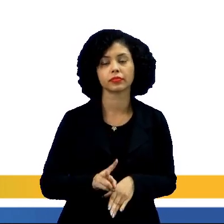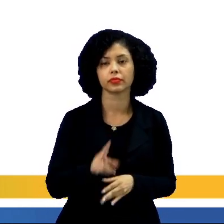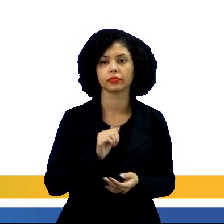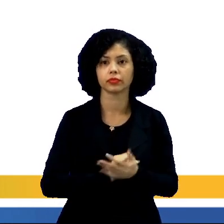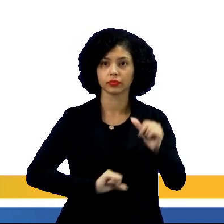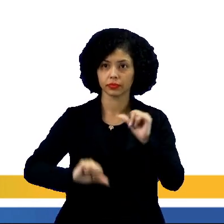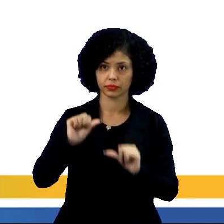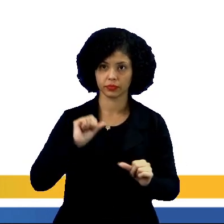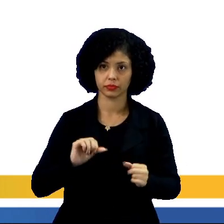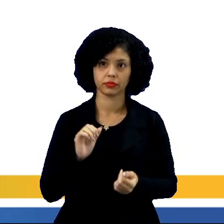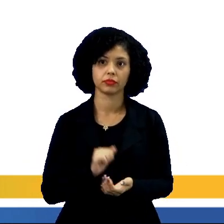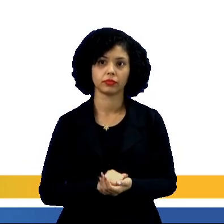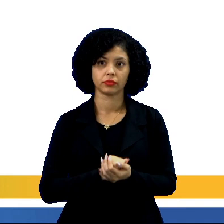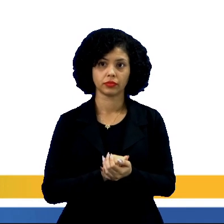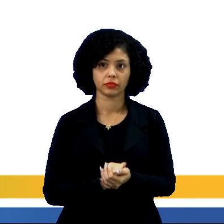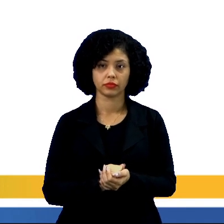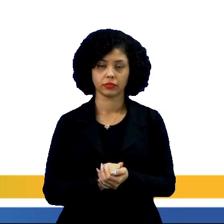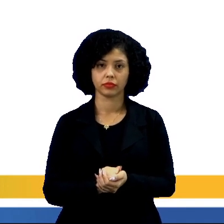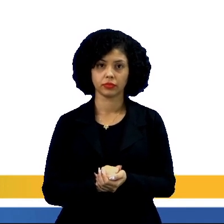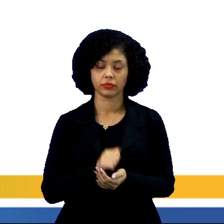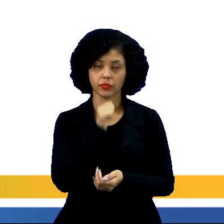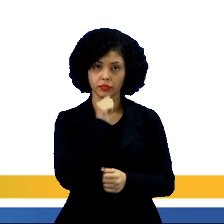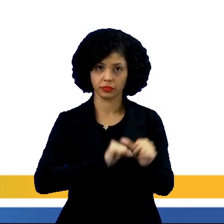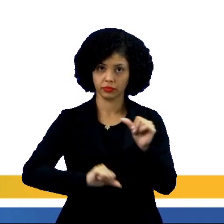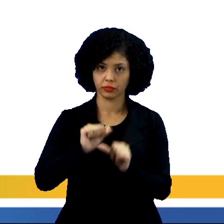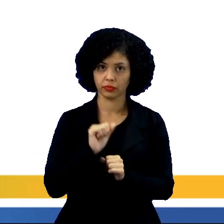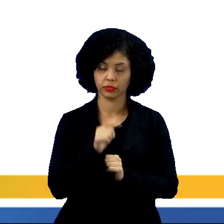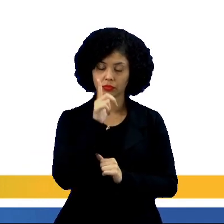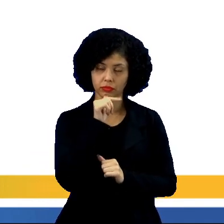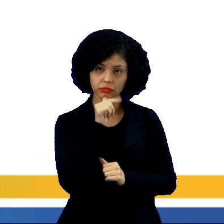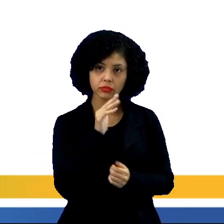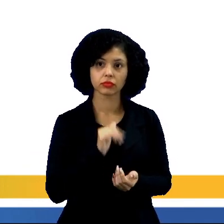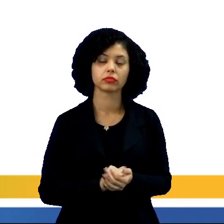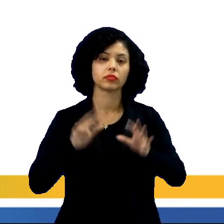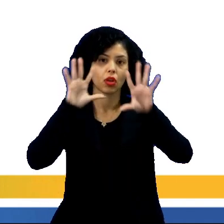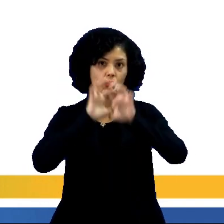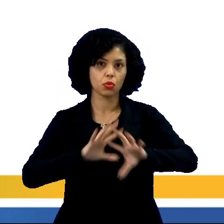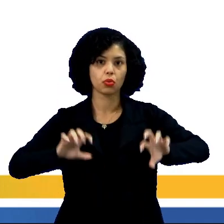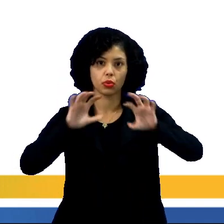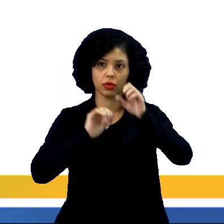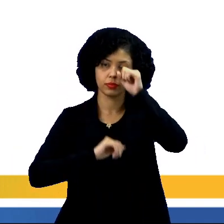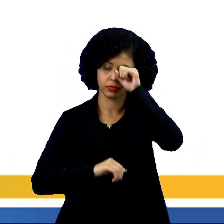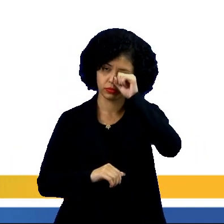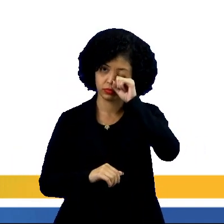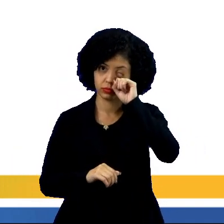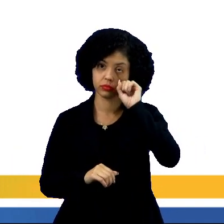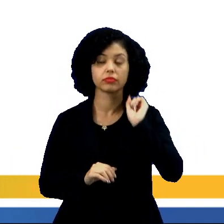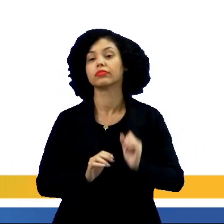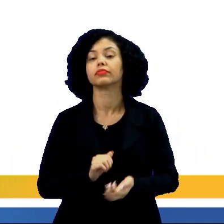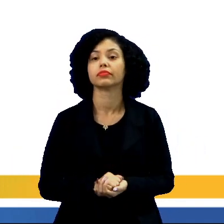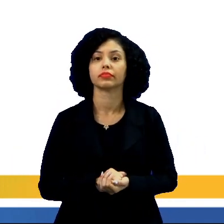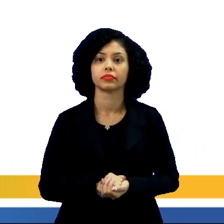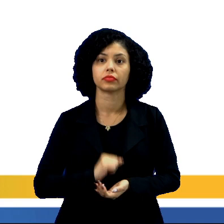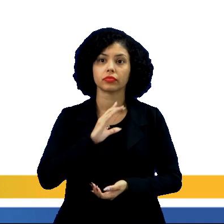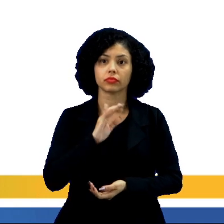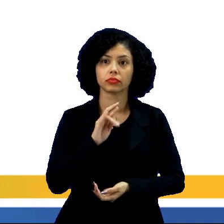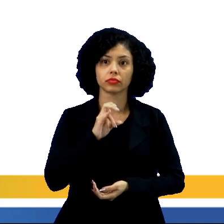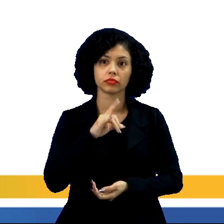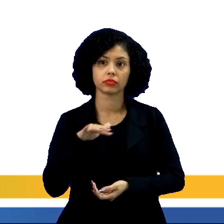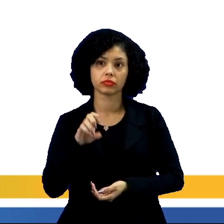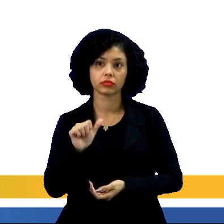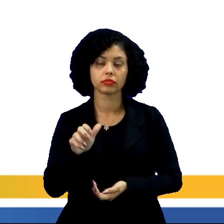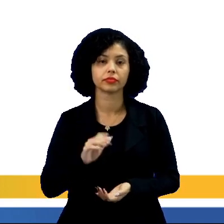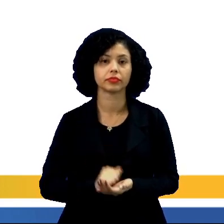que é a alteração do estado da água, que se altera aí do líquido para o gasoso. Temos a